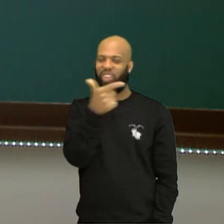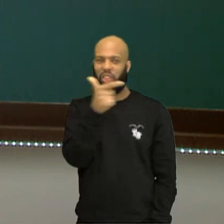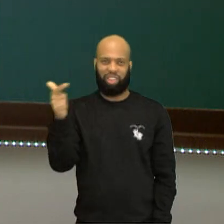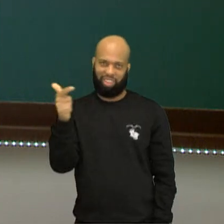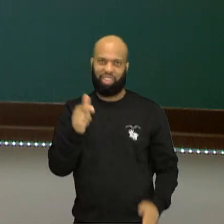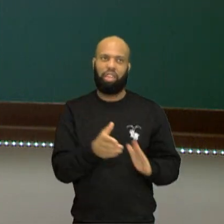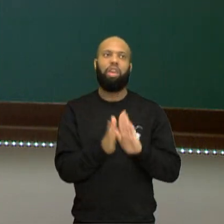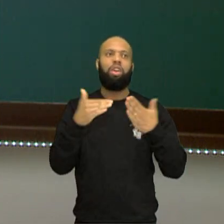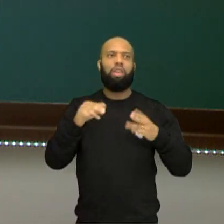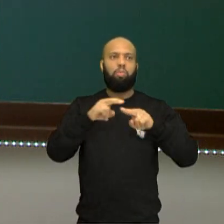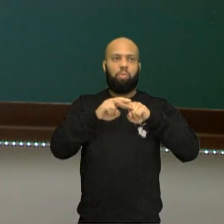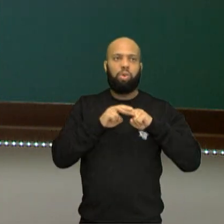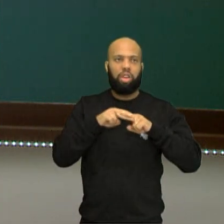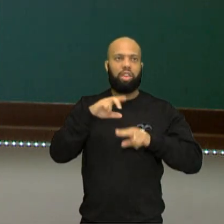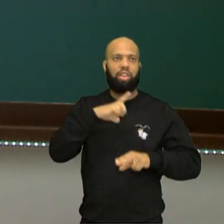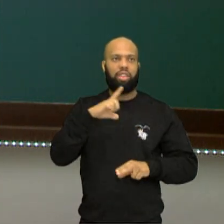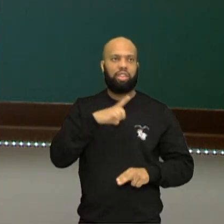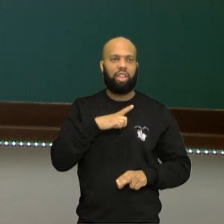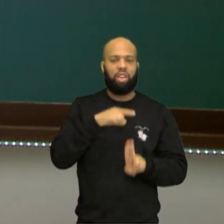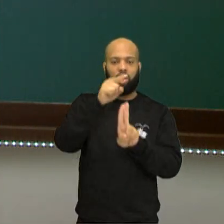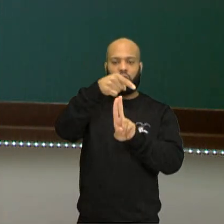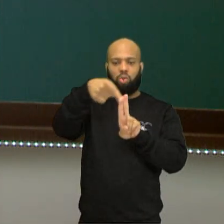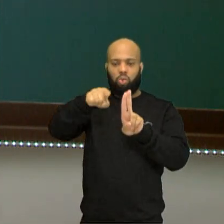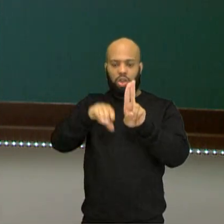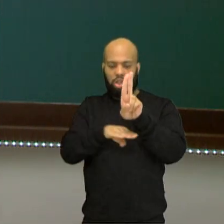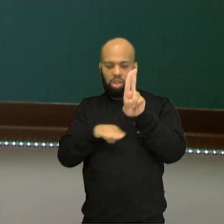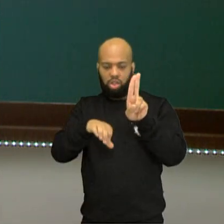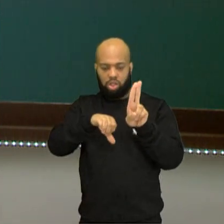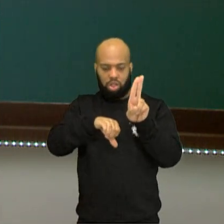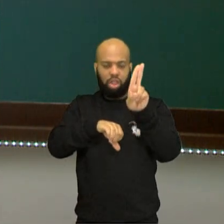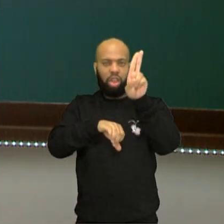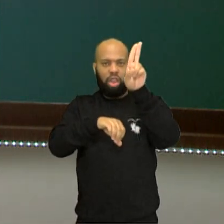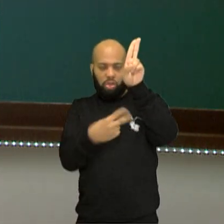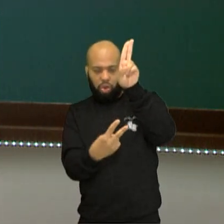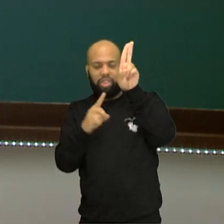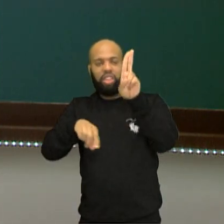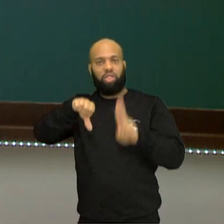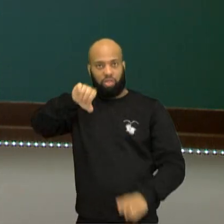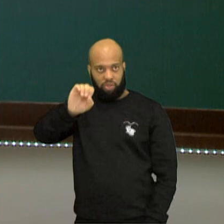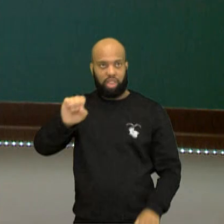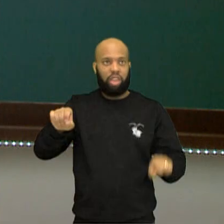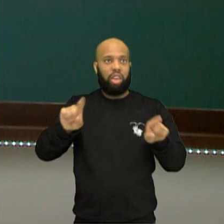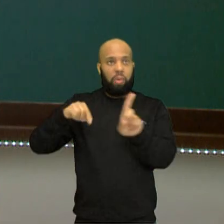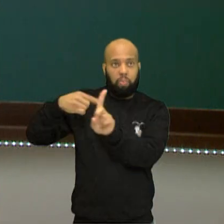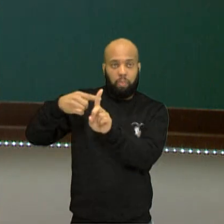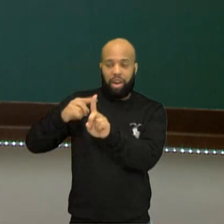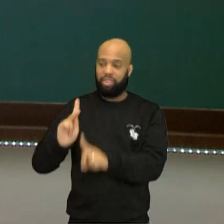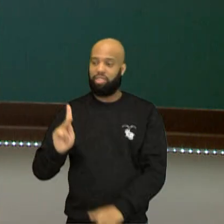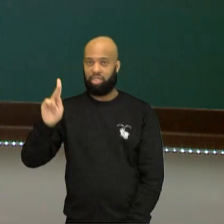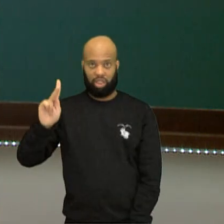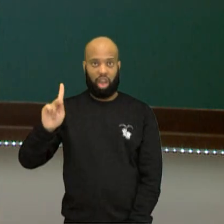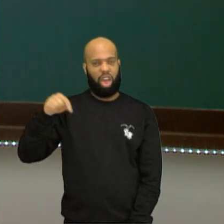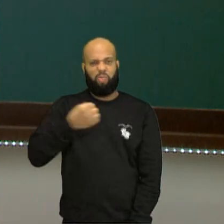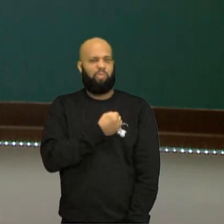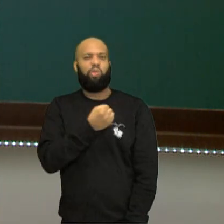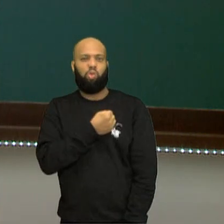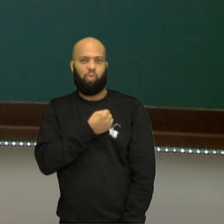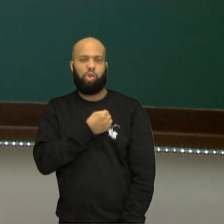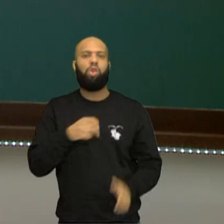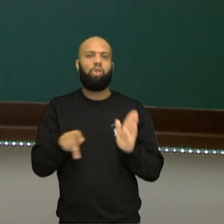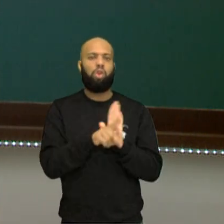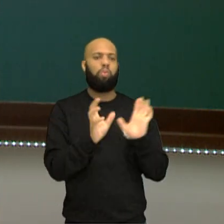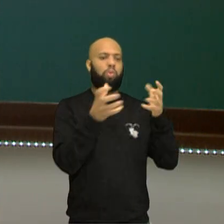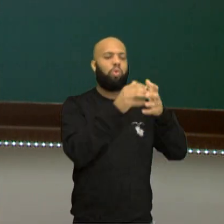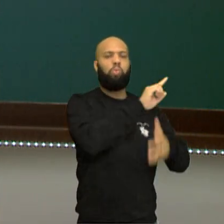Por isso que é o ângulo de 90 mais o número k inteiro de voltas de π, que é o